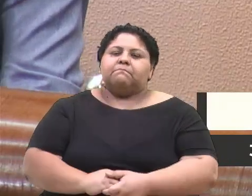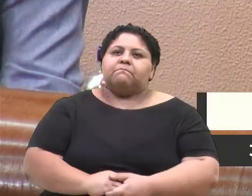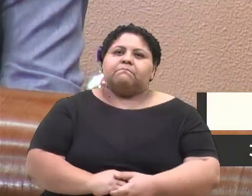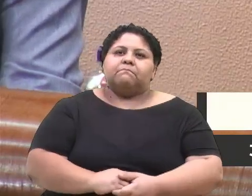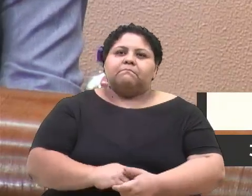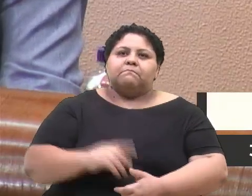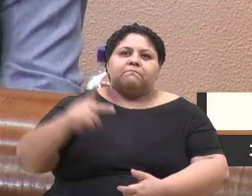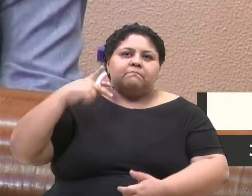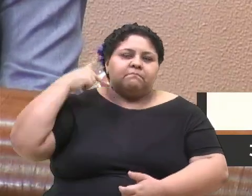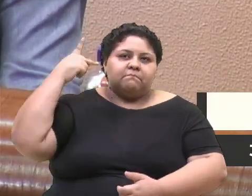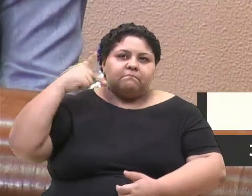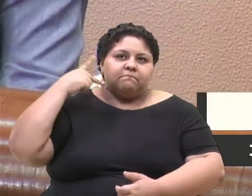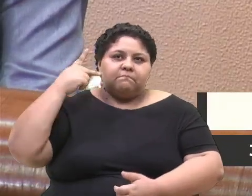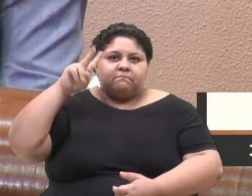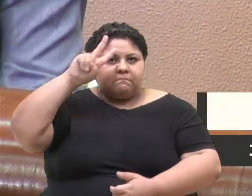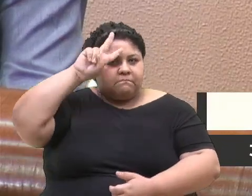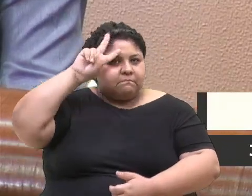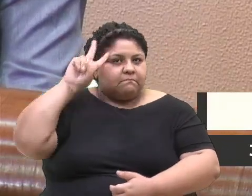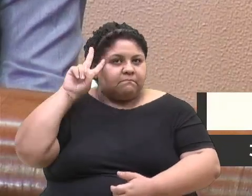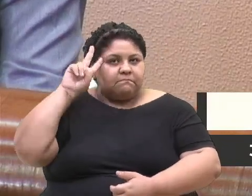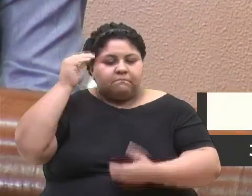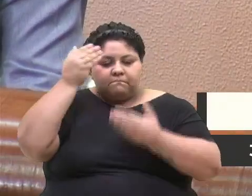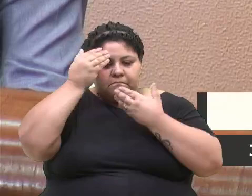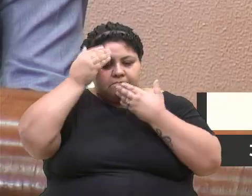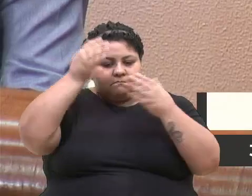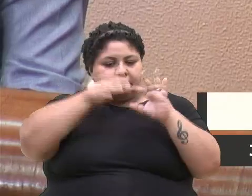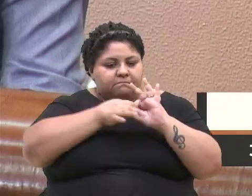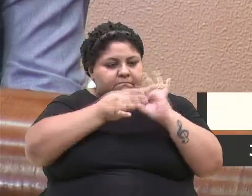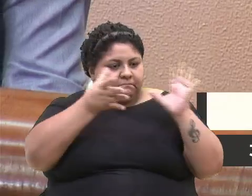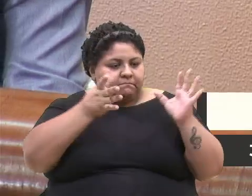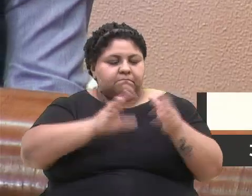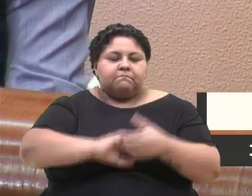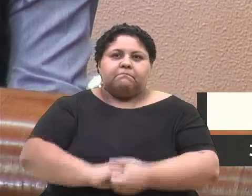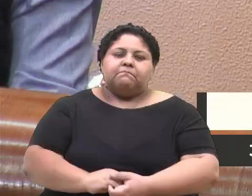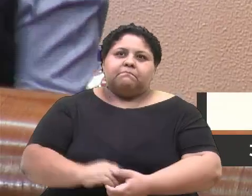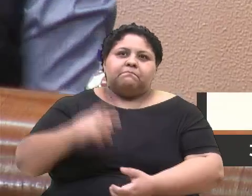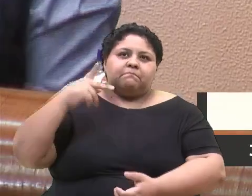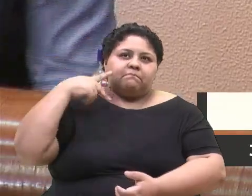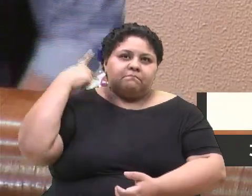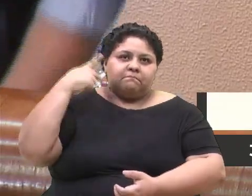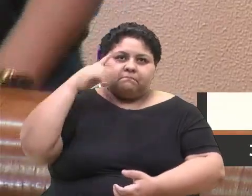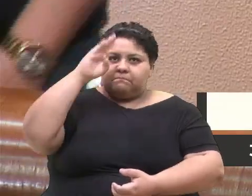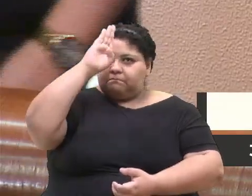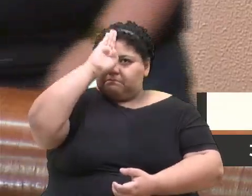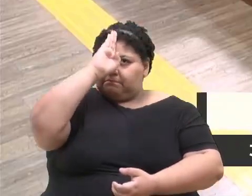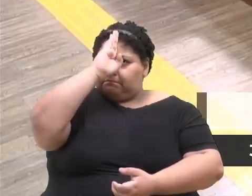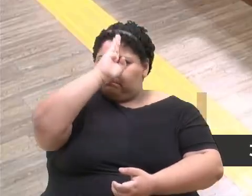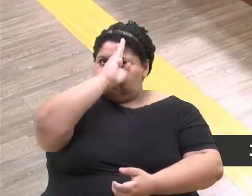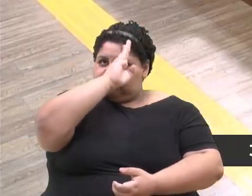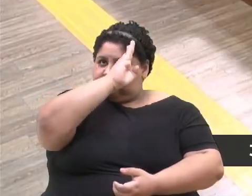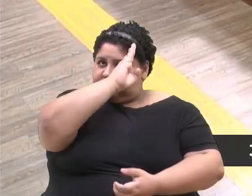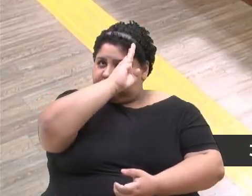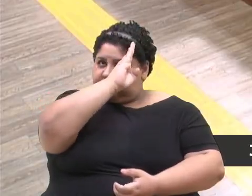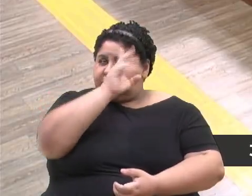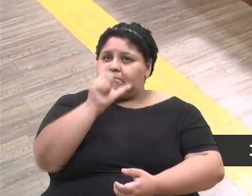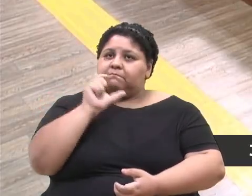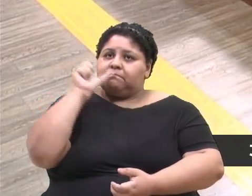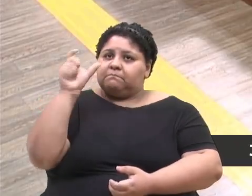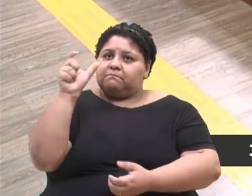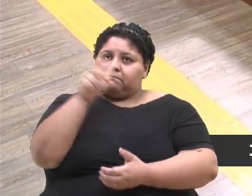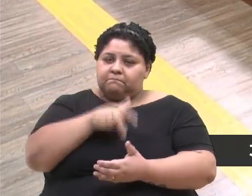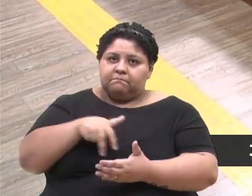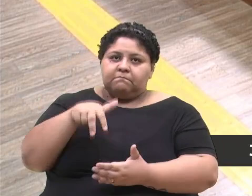Vereador Velocino Ex. Agradece e abre mão. Vereador Adriano Bressan. Com a palavra na